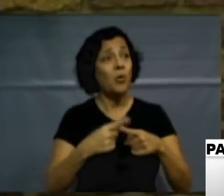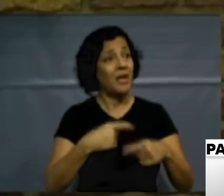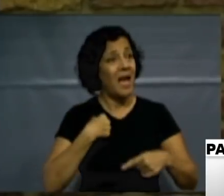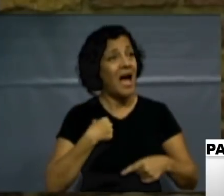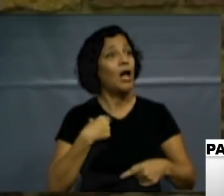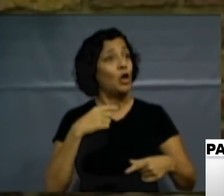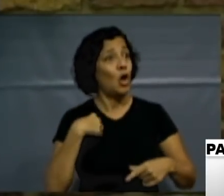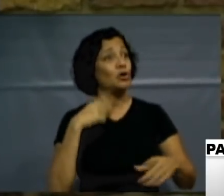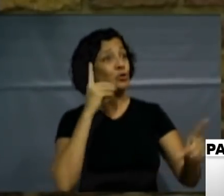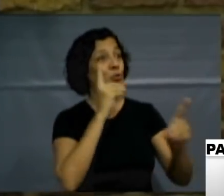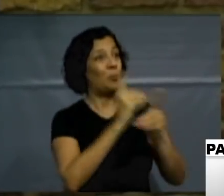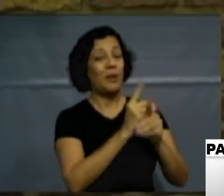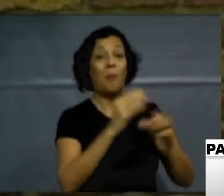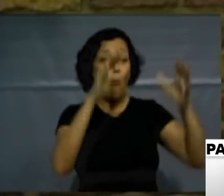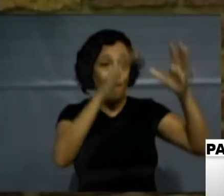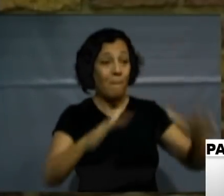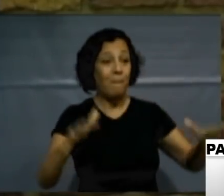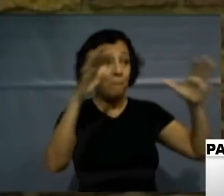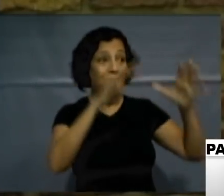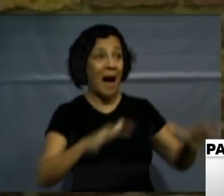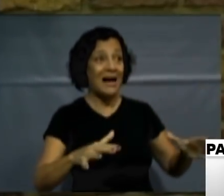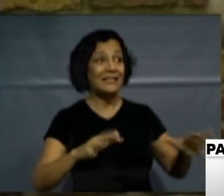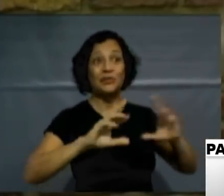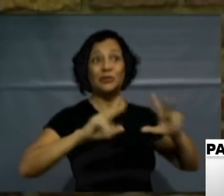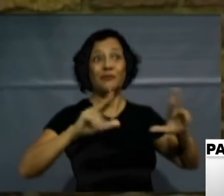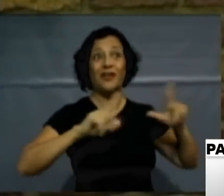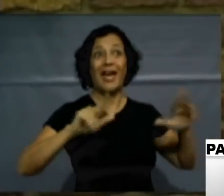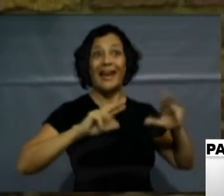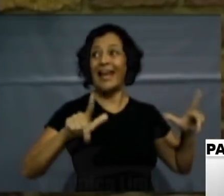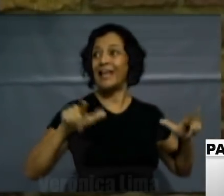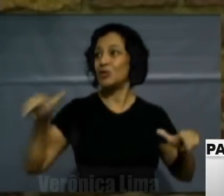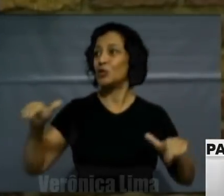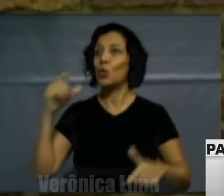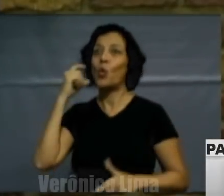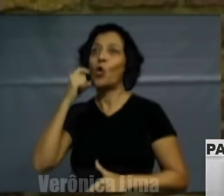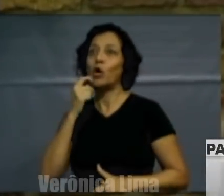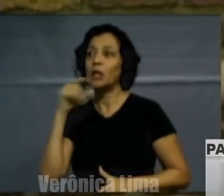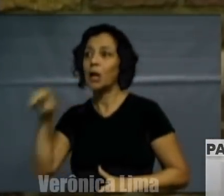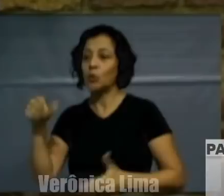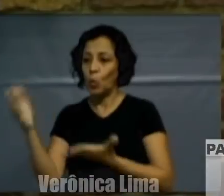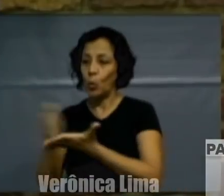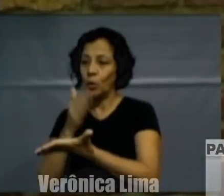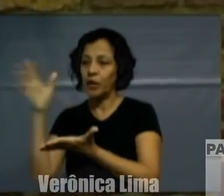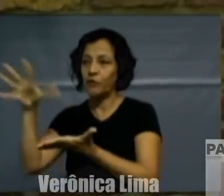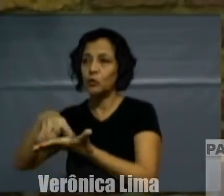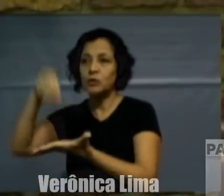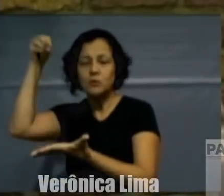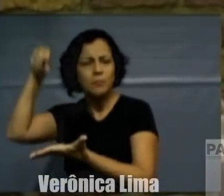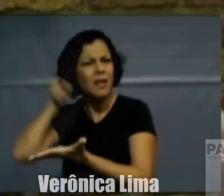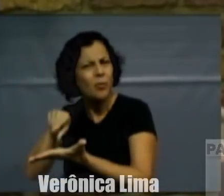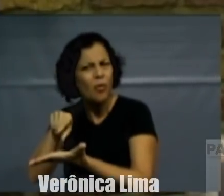Agora, uma técnica de passe vai destruir 1019 questões do Livro dos Espíritos, que vem